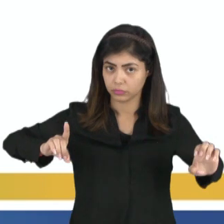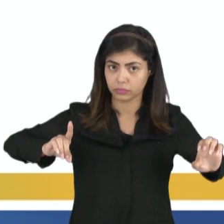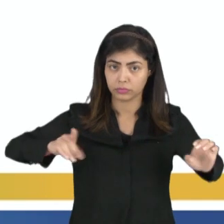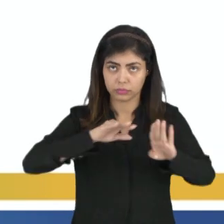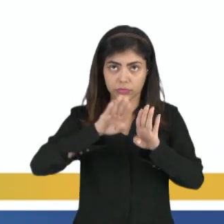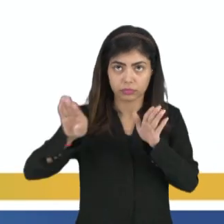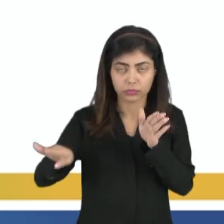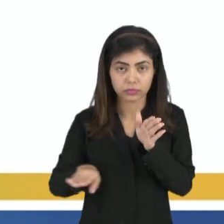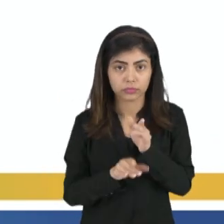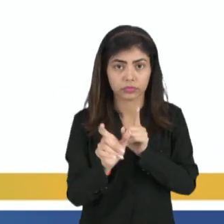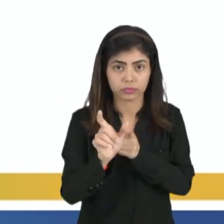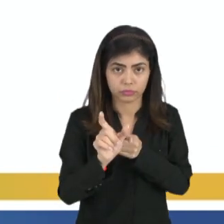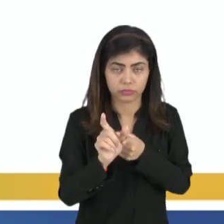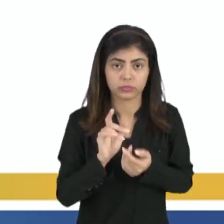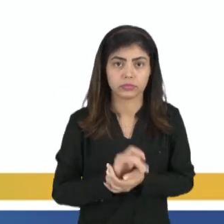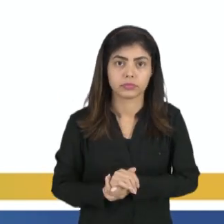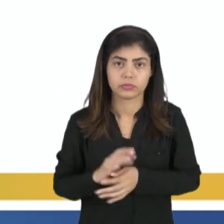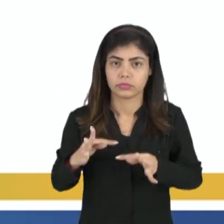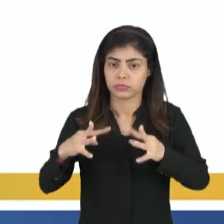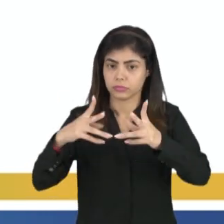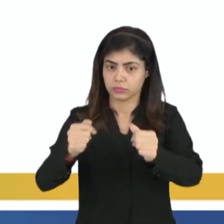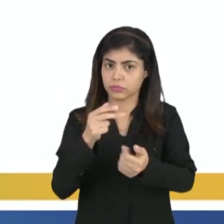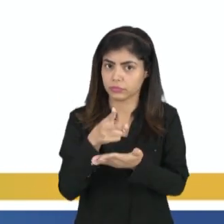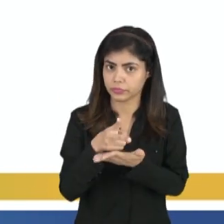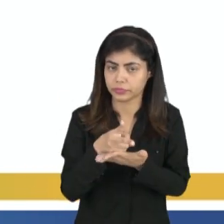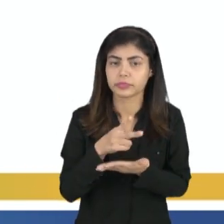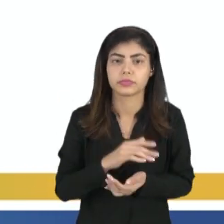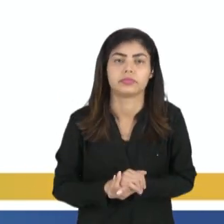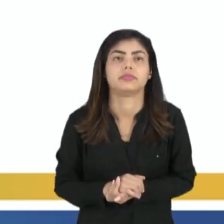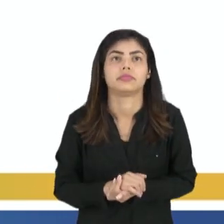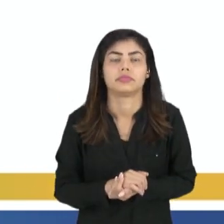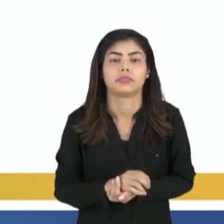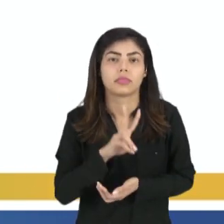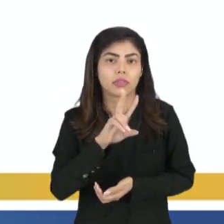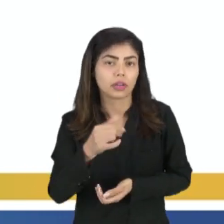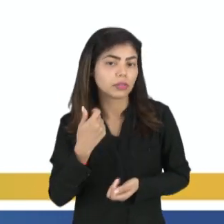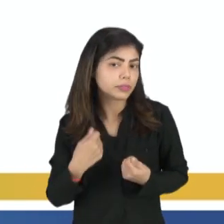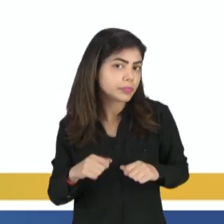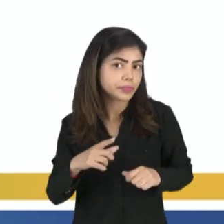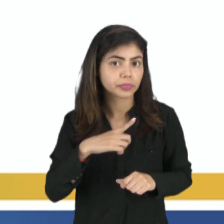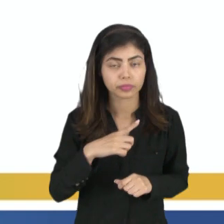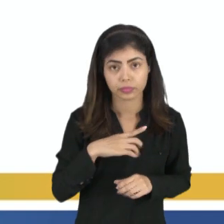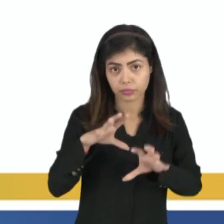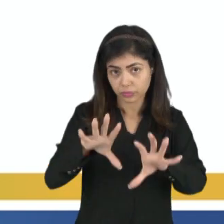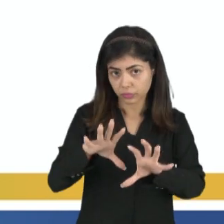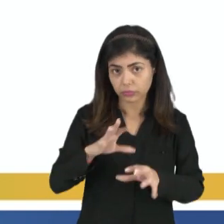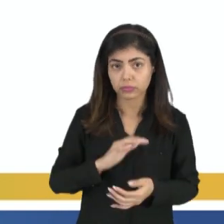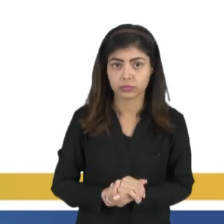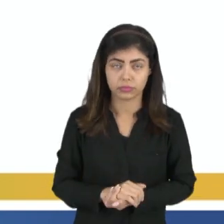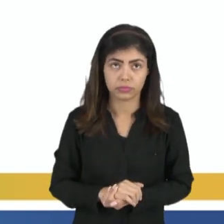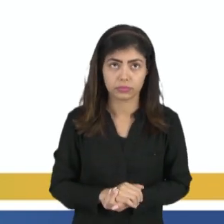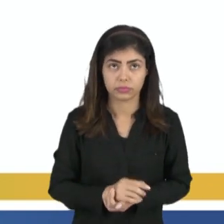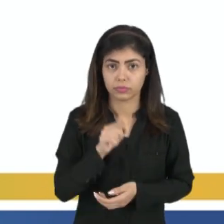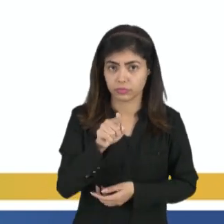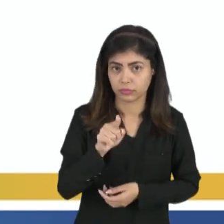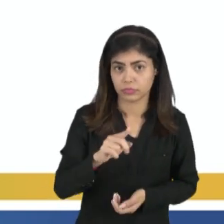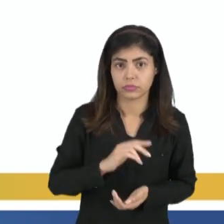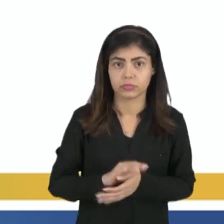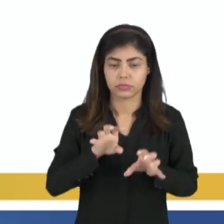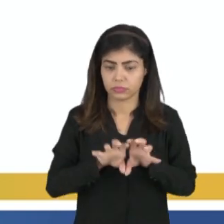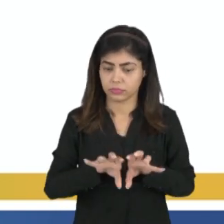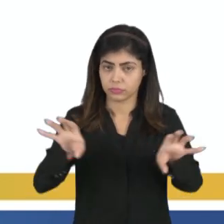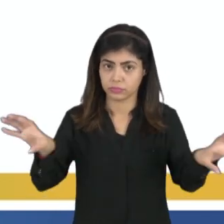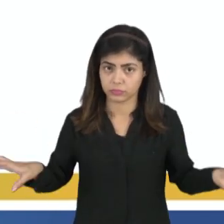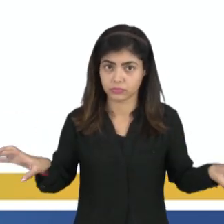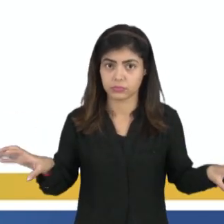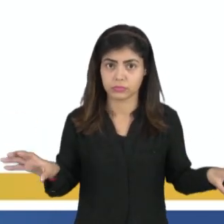embaixo da palavra todas as vezes crianças você vocês devem fazer desta maneira vocês irão